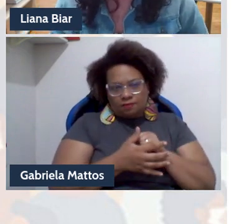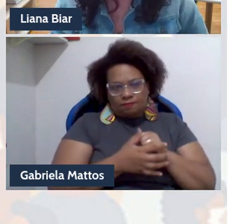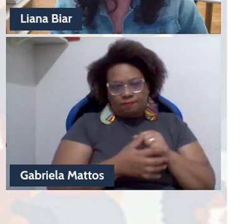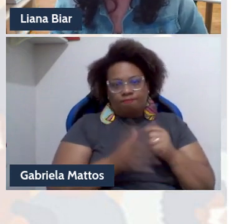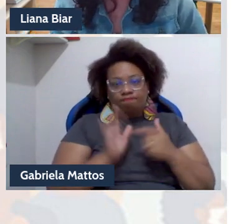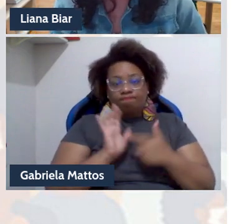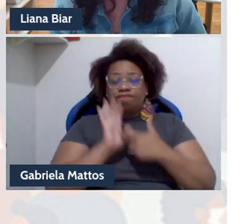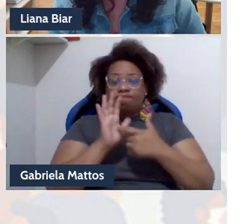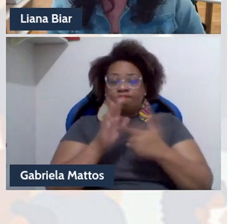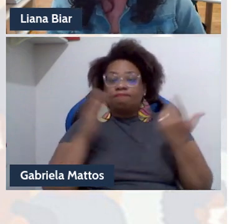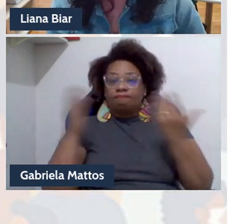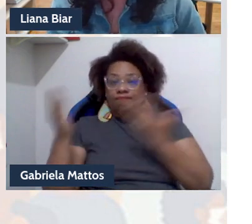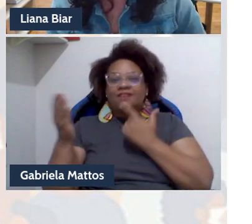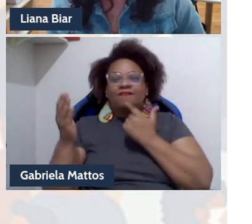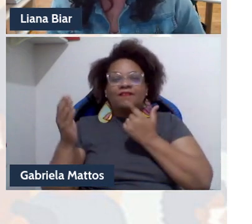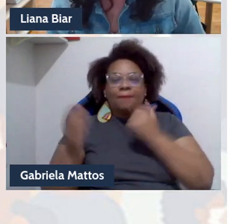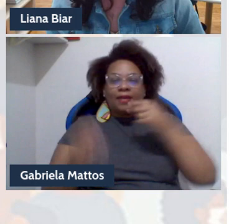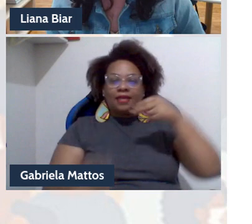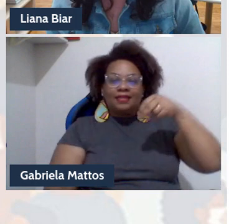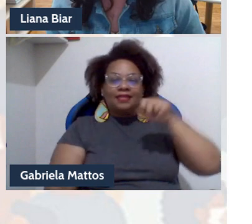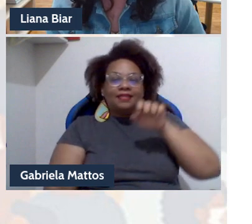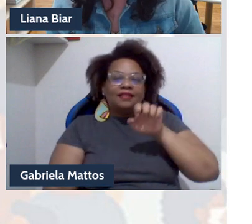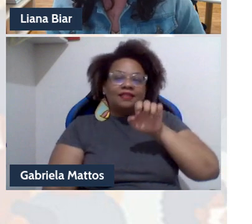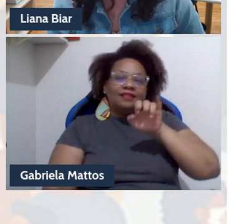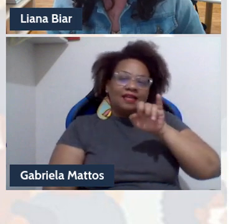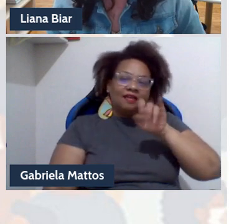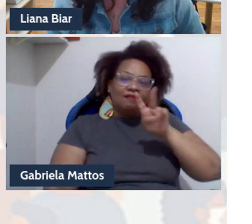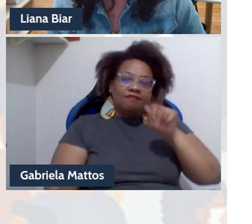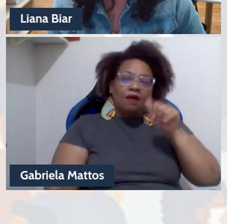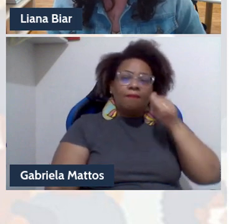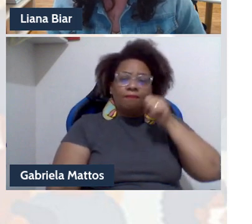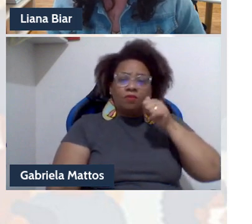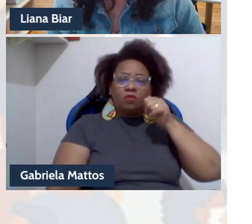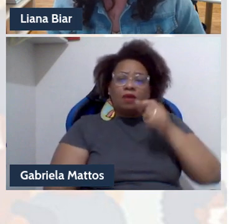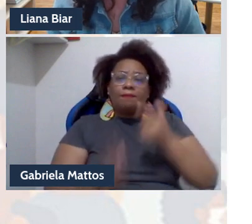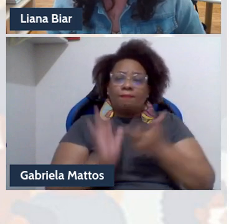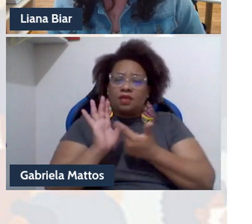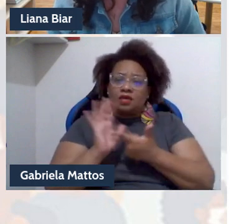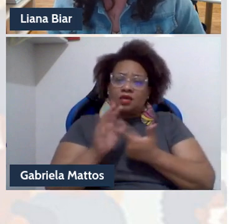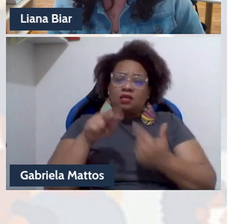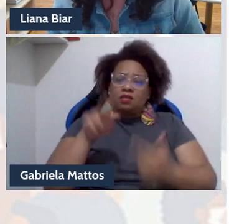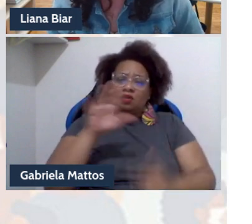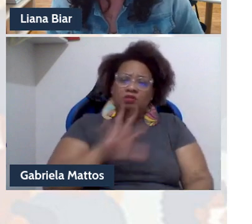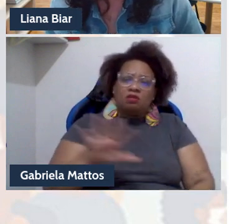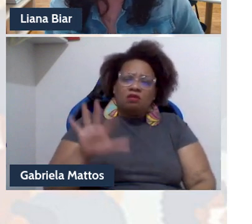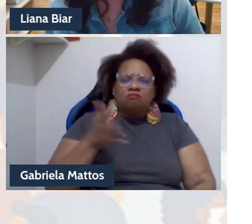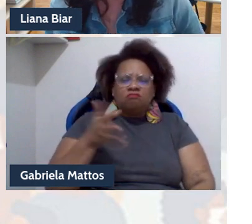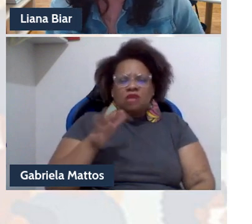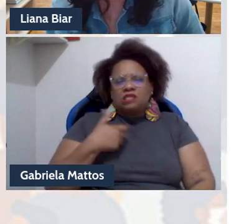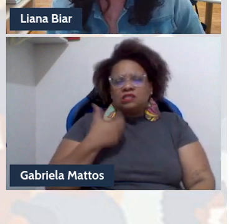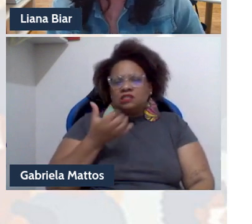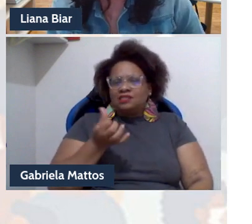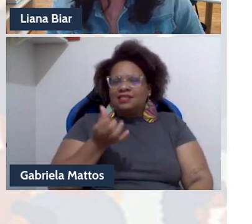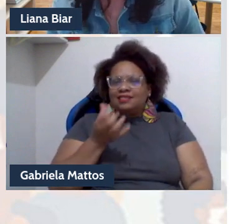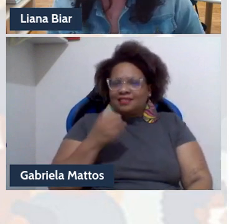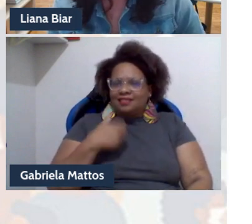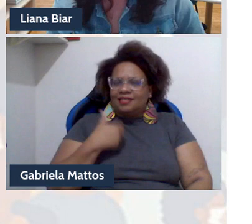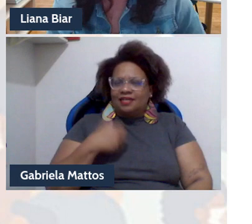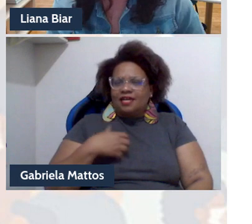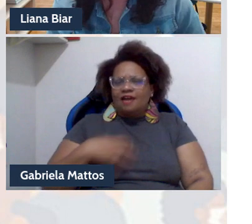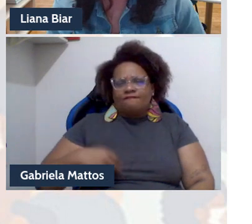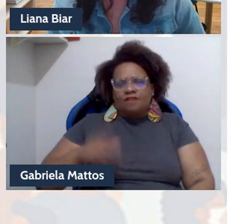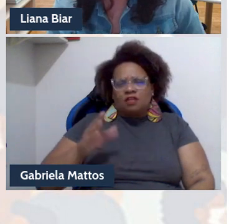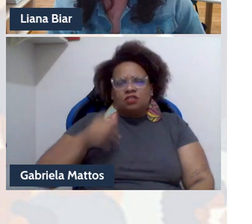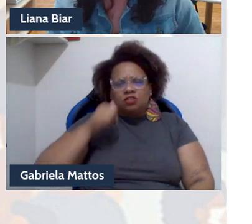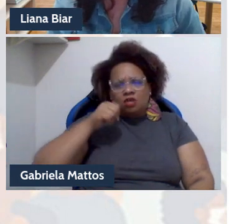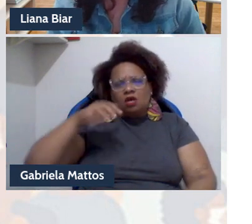para vocês a Neiva, que é uma mulher branca, nordestina, que tem cerca de 60 anos, tem uma filha já adulta que